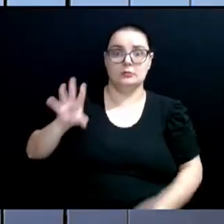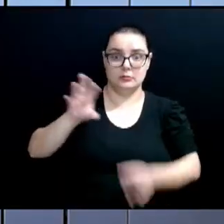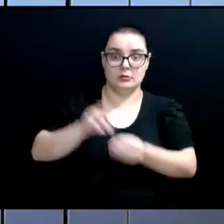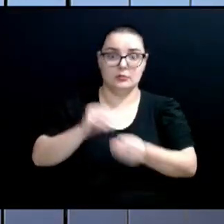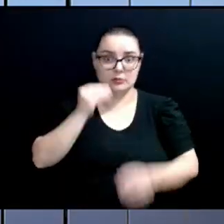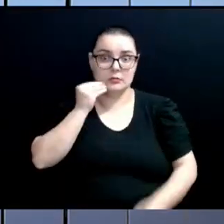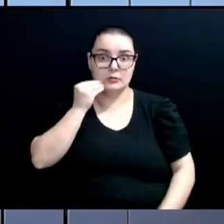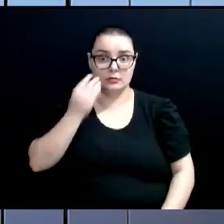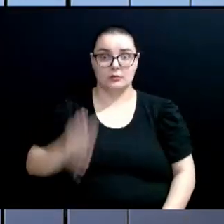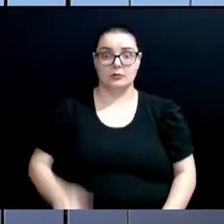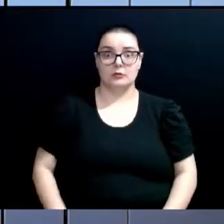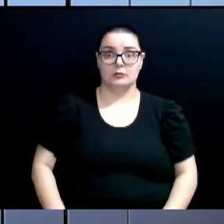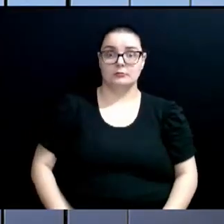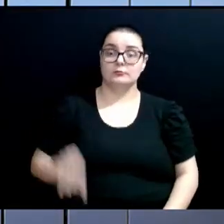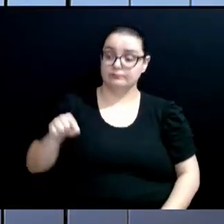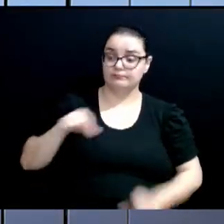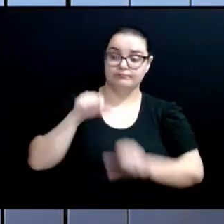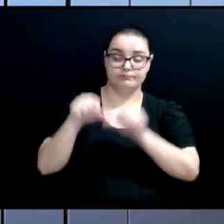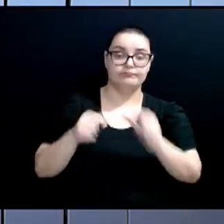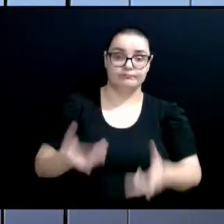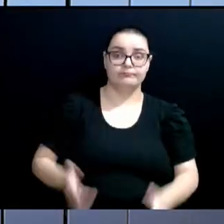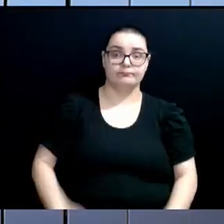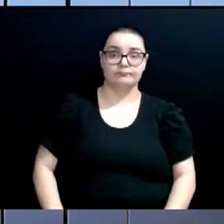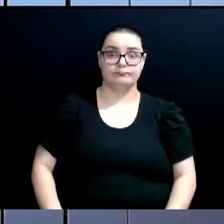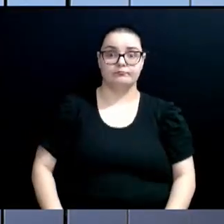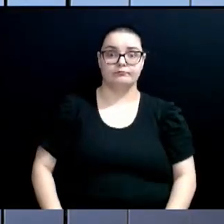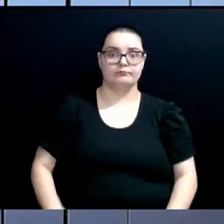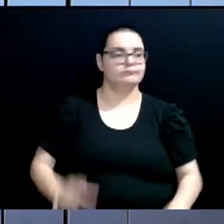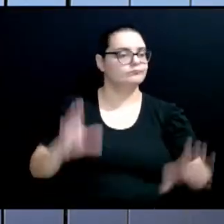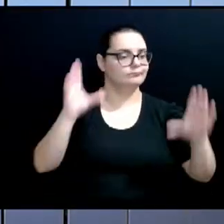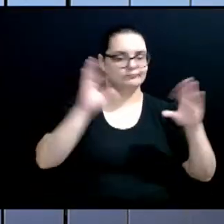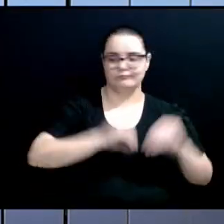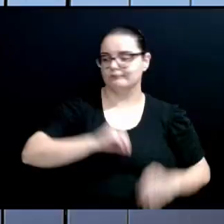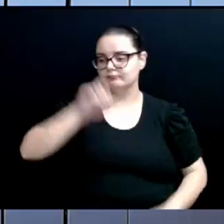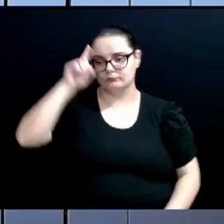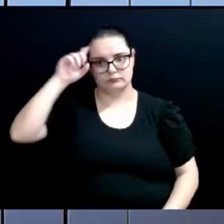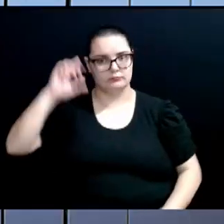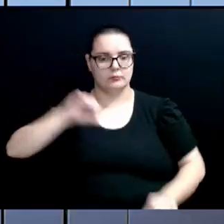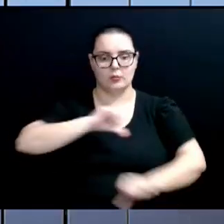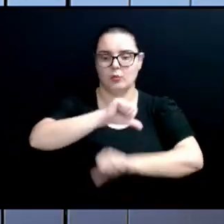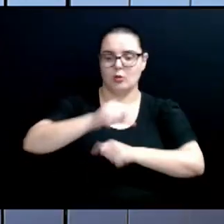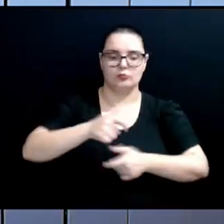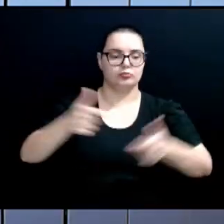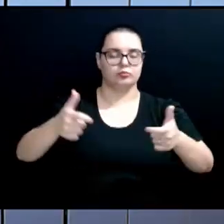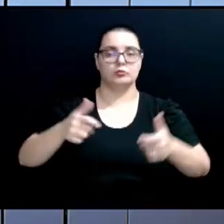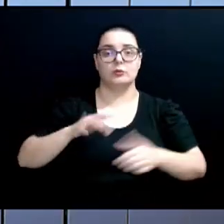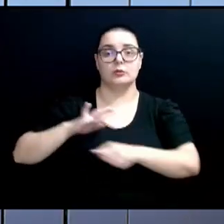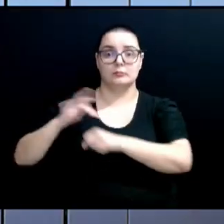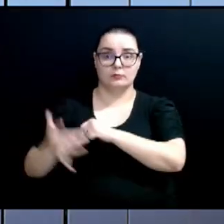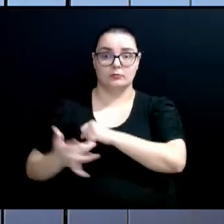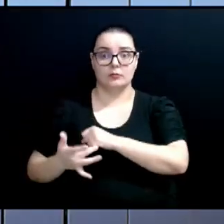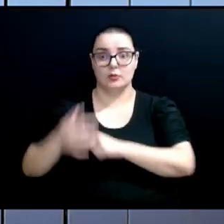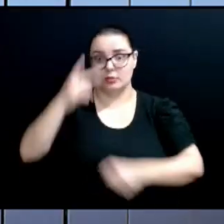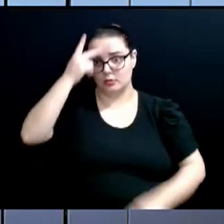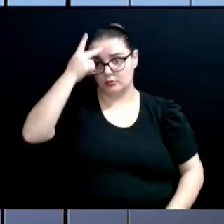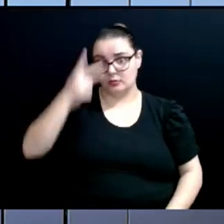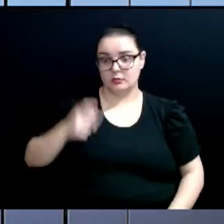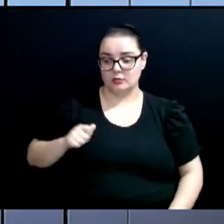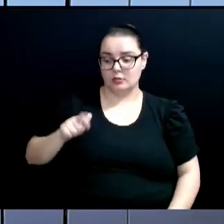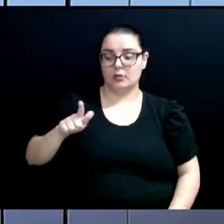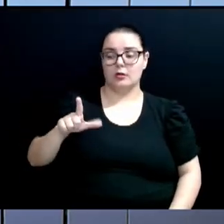isso mudou radicalmente. E com as redes sociais, que nos seus próprios algoritmos, né,